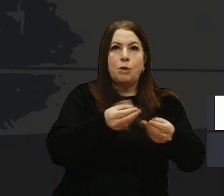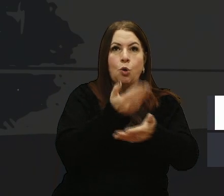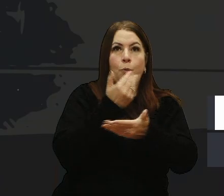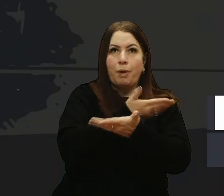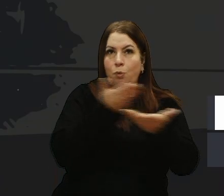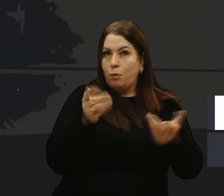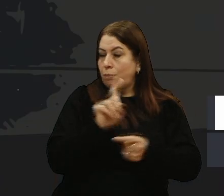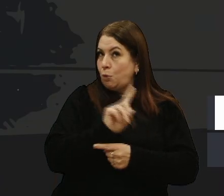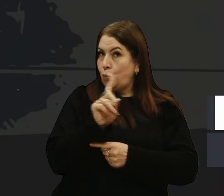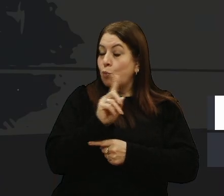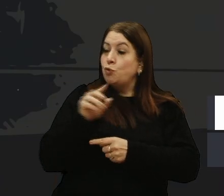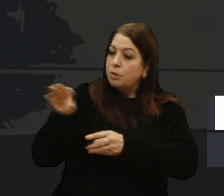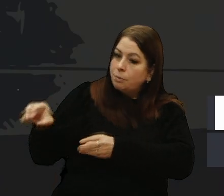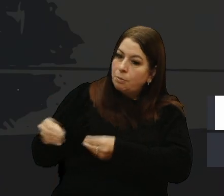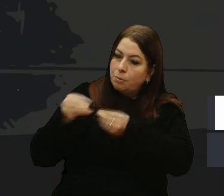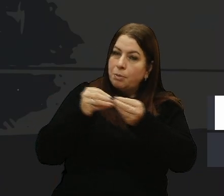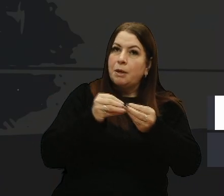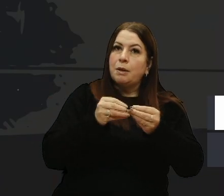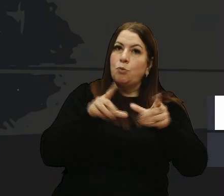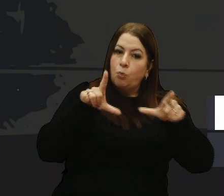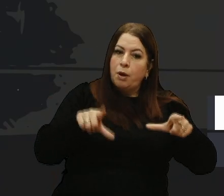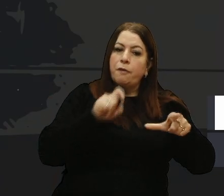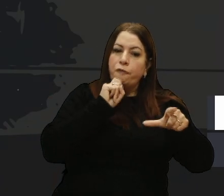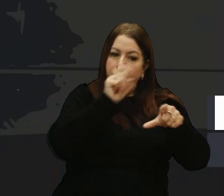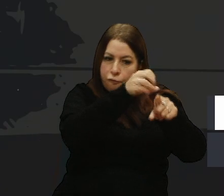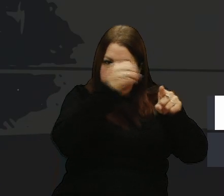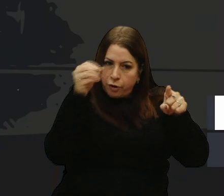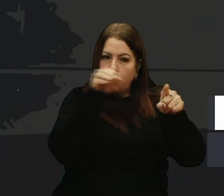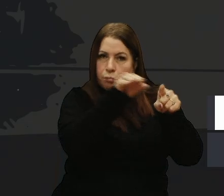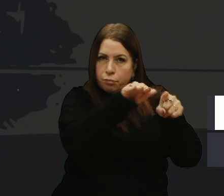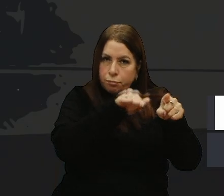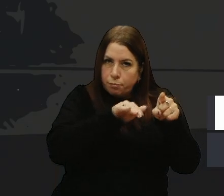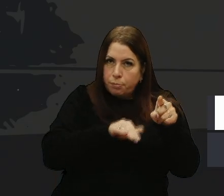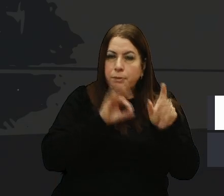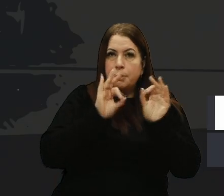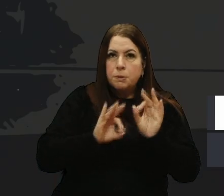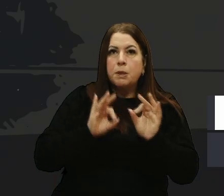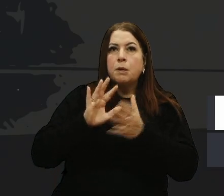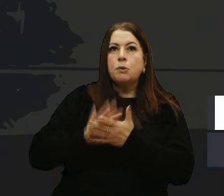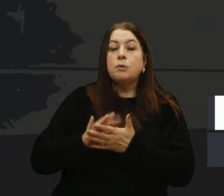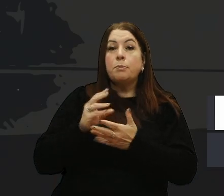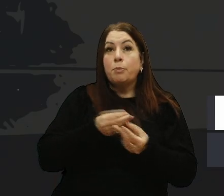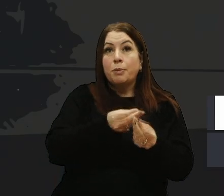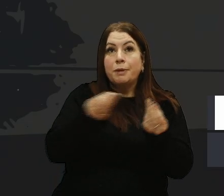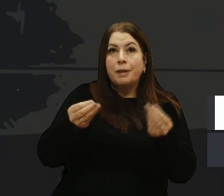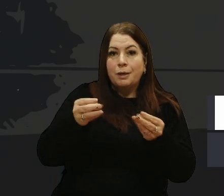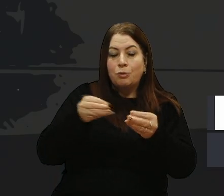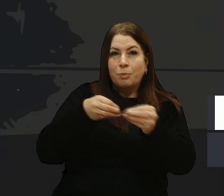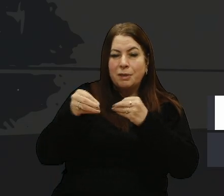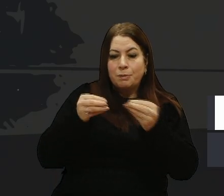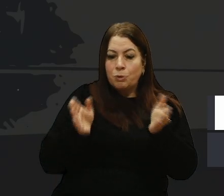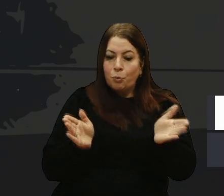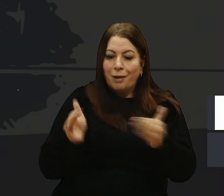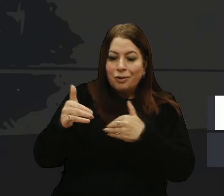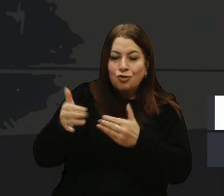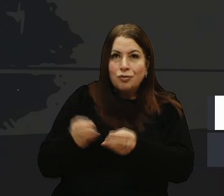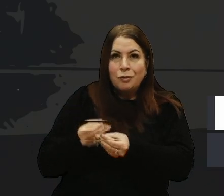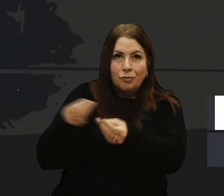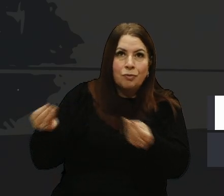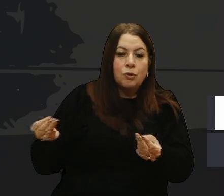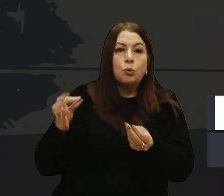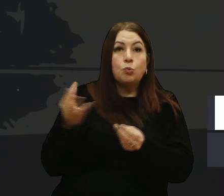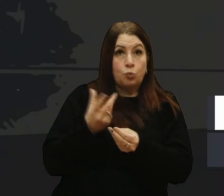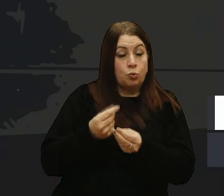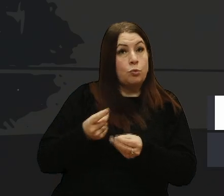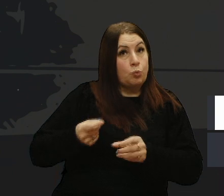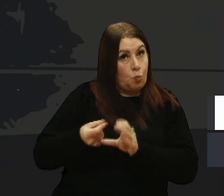Hoje o pessoal colhe, leva para uma câmara fria, fica devidamente acondicionada, é colocada em um saquinho, numa caixinha. Isso tudo tem